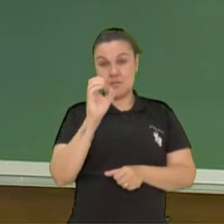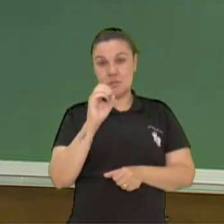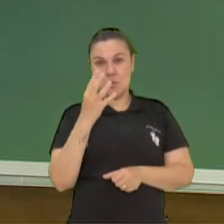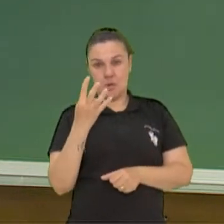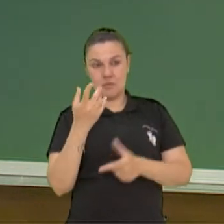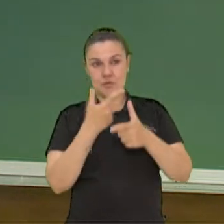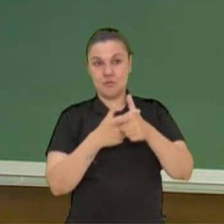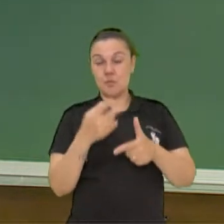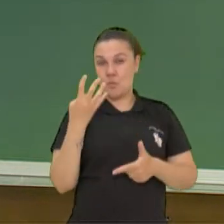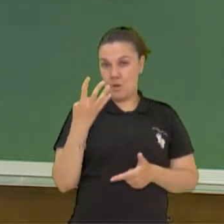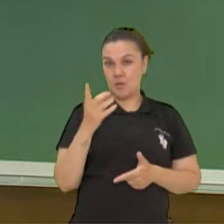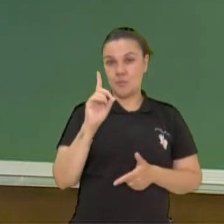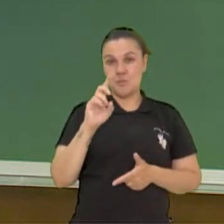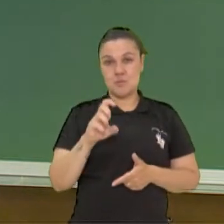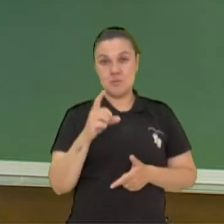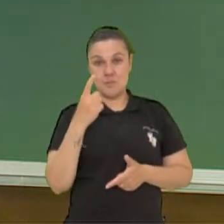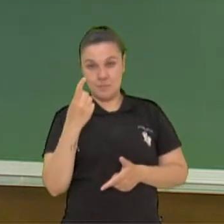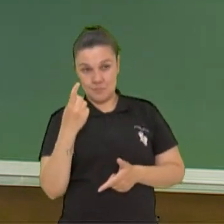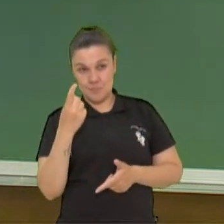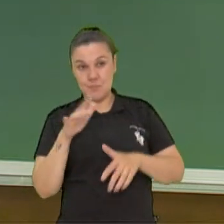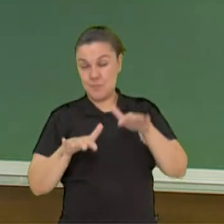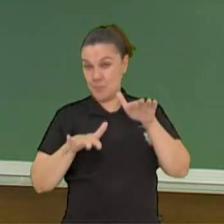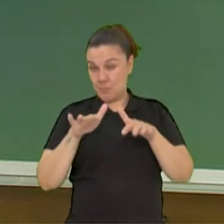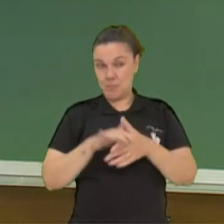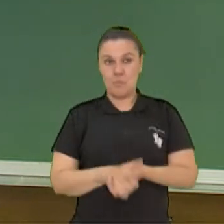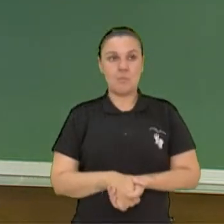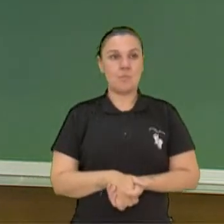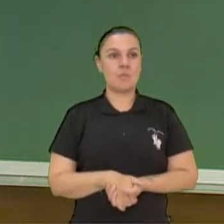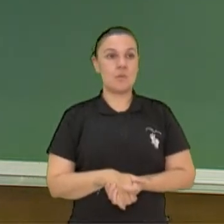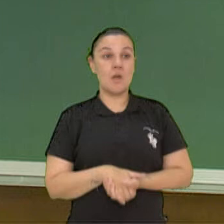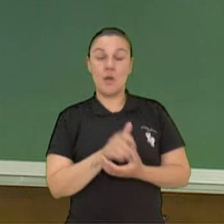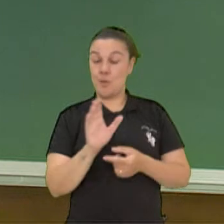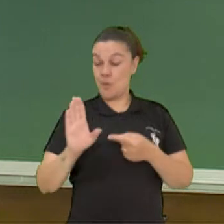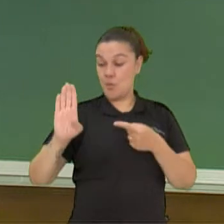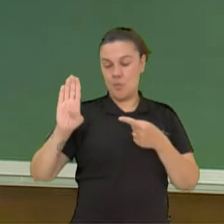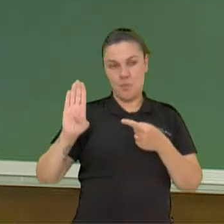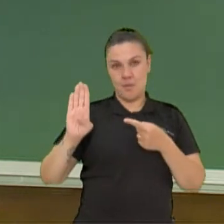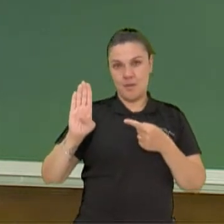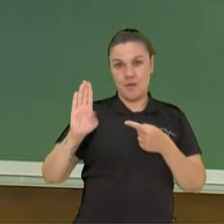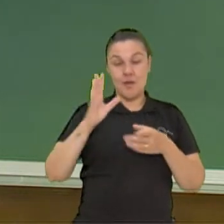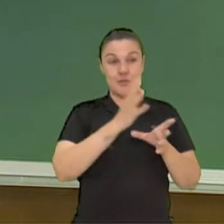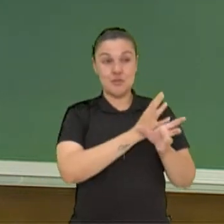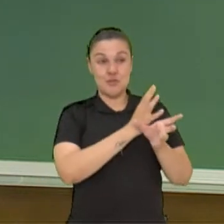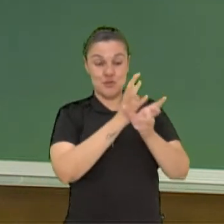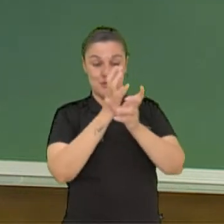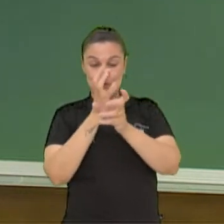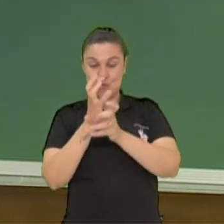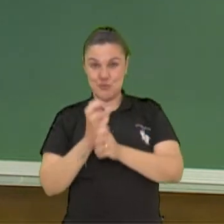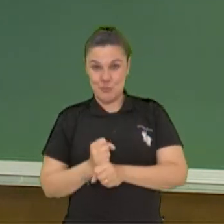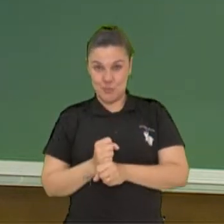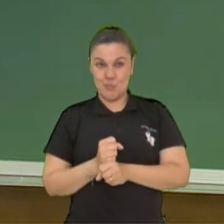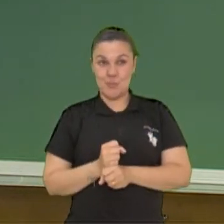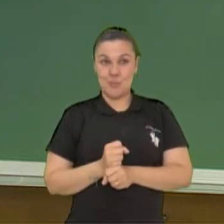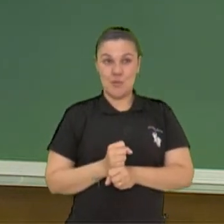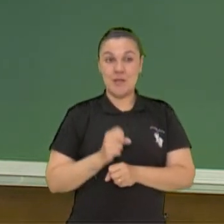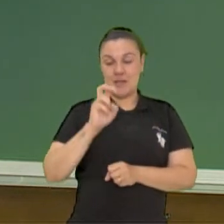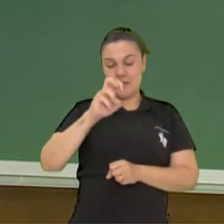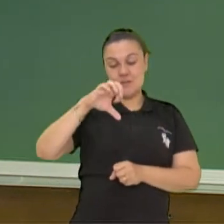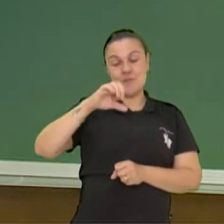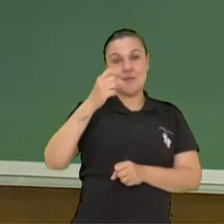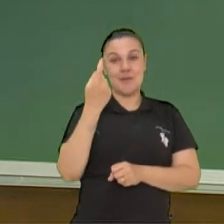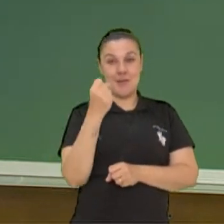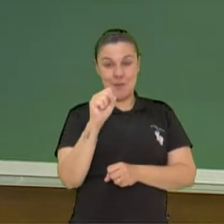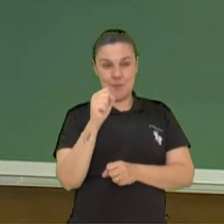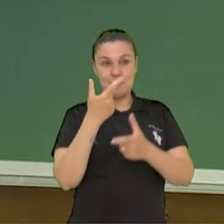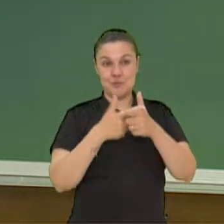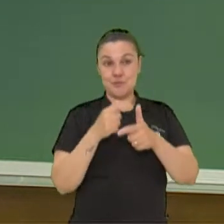saltos. Isso é a média aritmética. Você soma o valor dos saltos e divide por 4. Então o atleta A teve esses 4